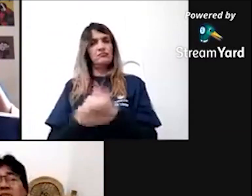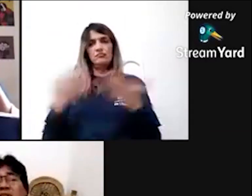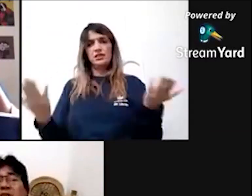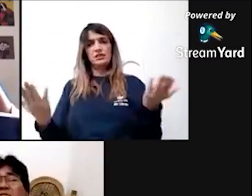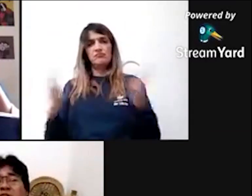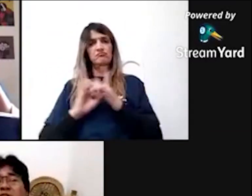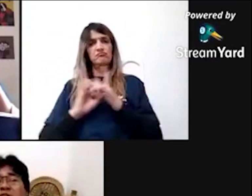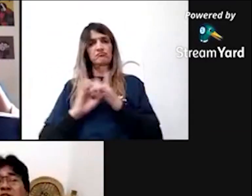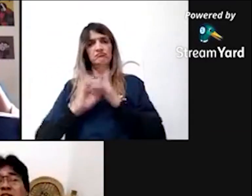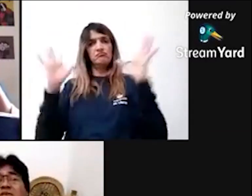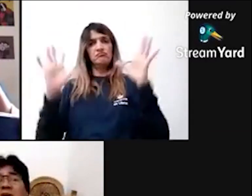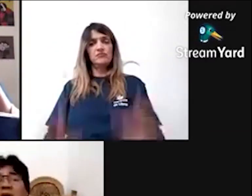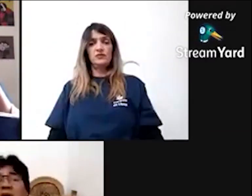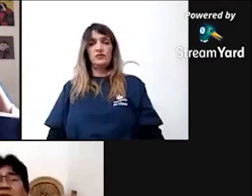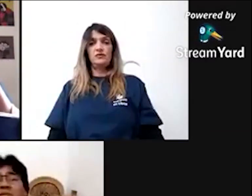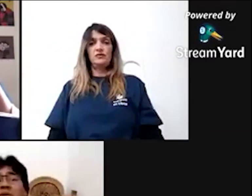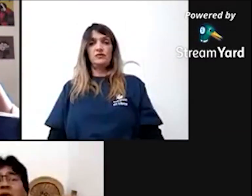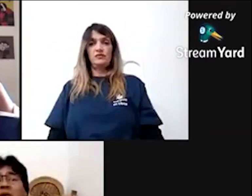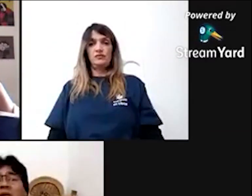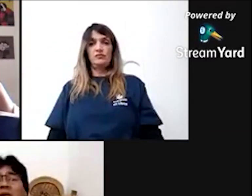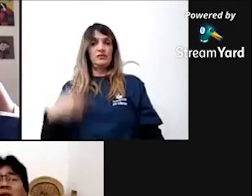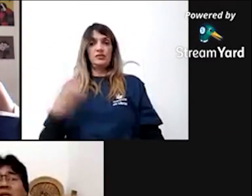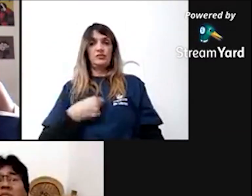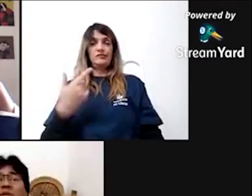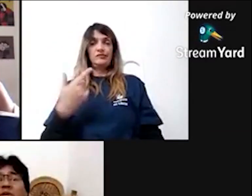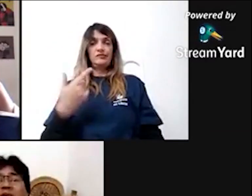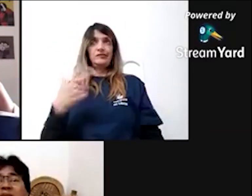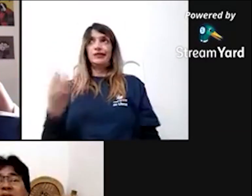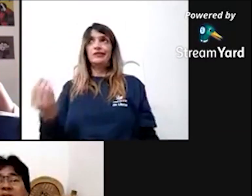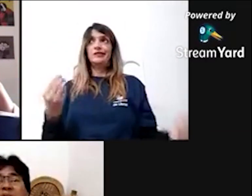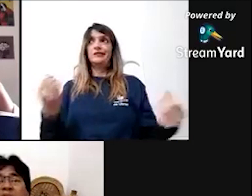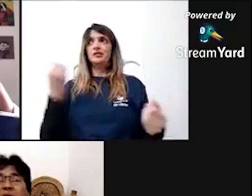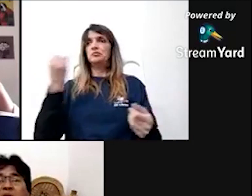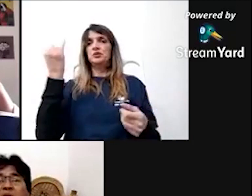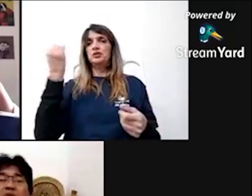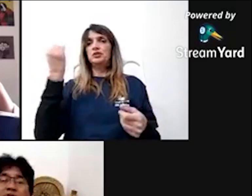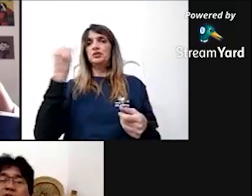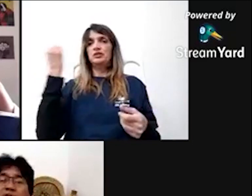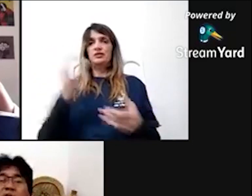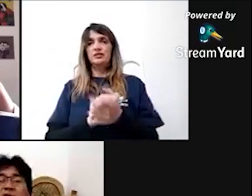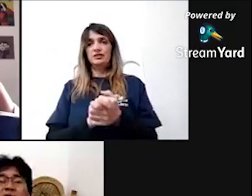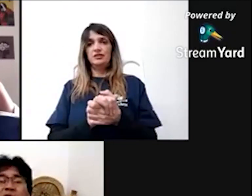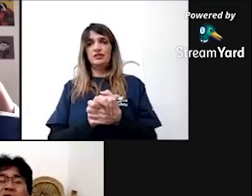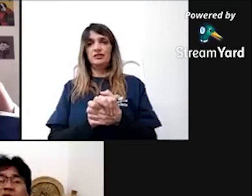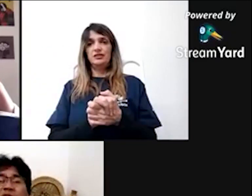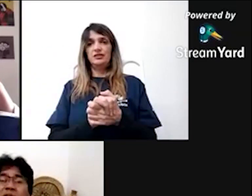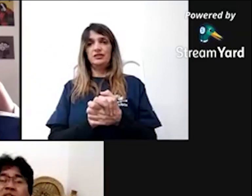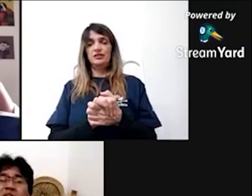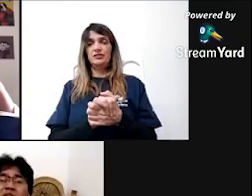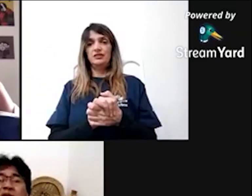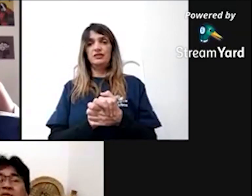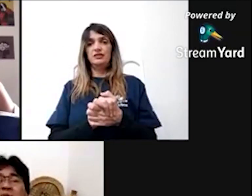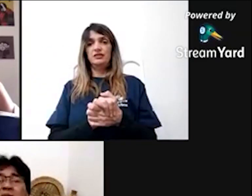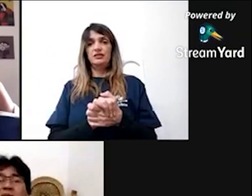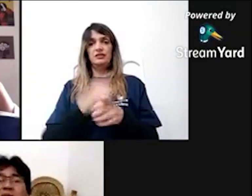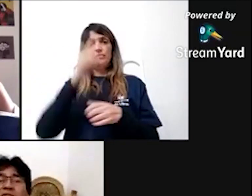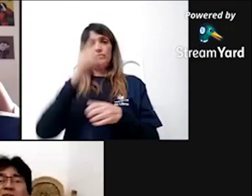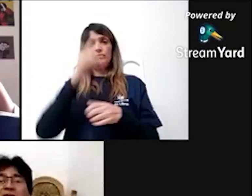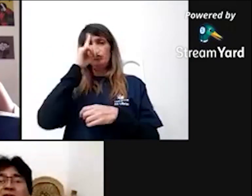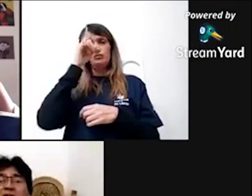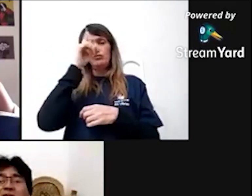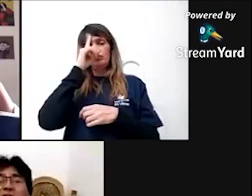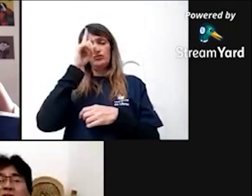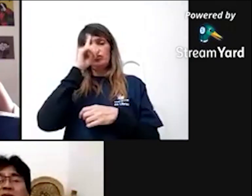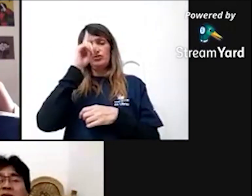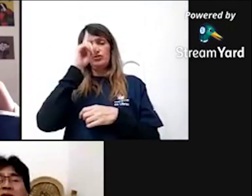Então, 19 para a gente não tem tanta importância. Hoje não tem importância, todo dia a dia, como a Rita ali já